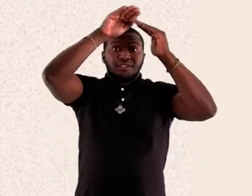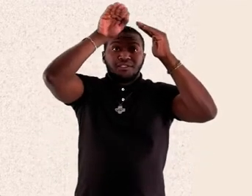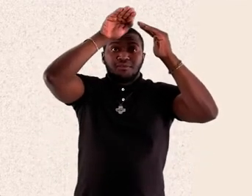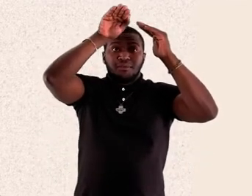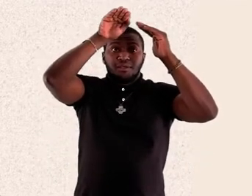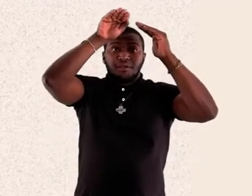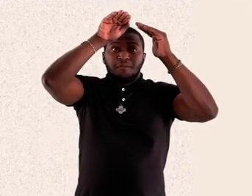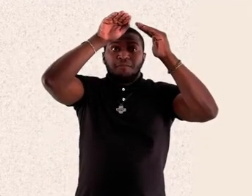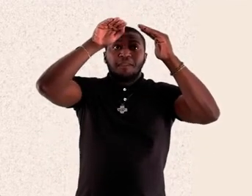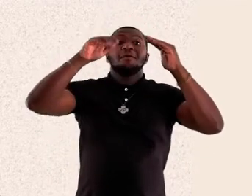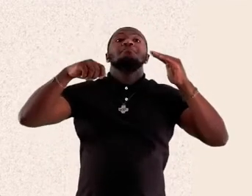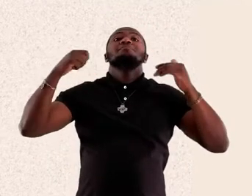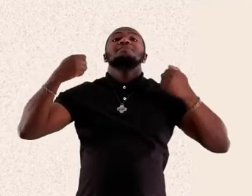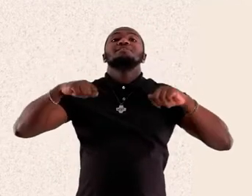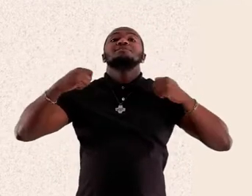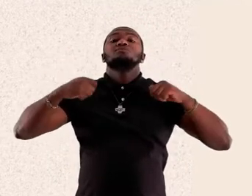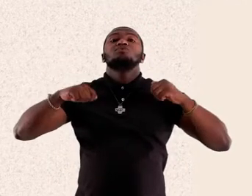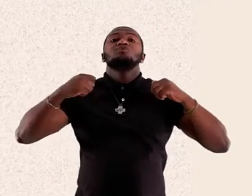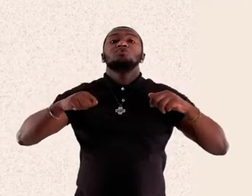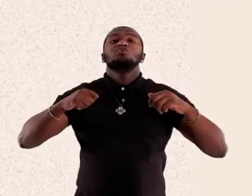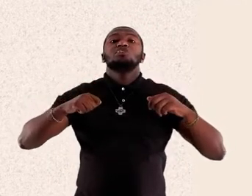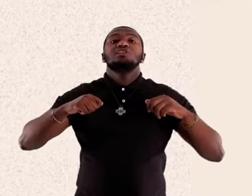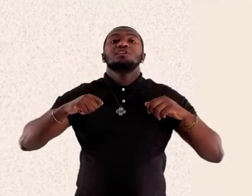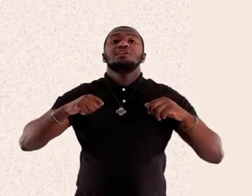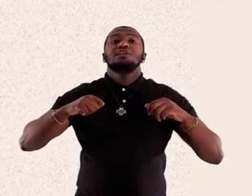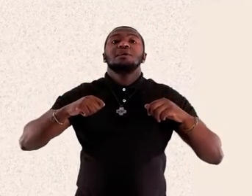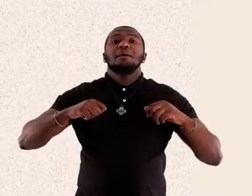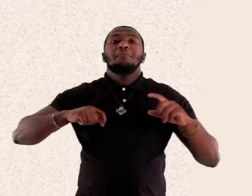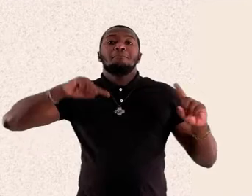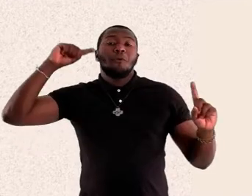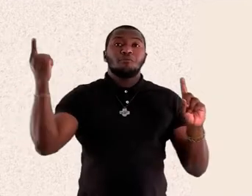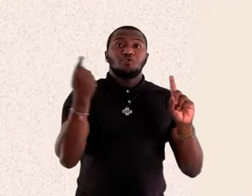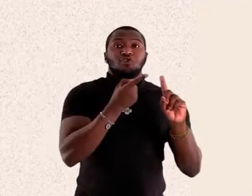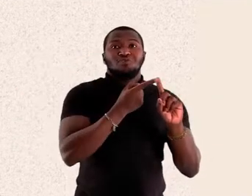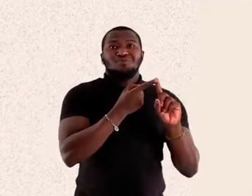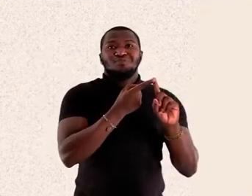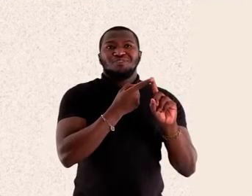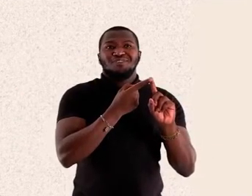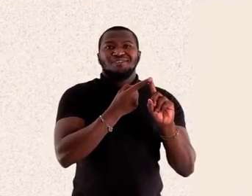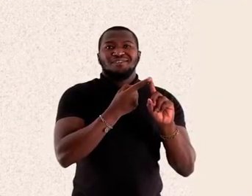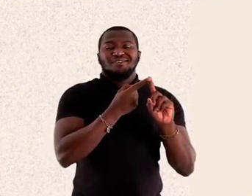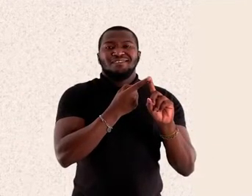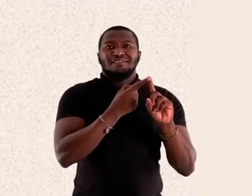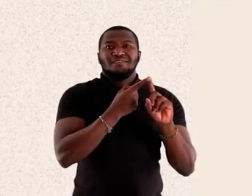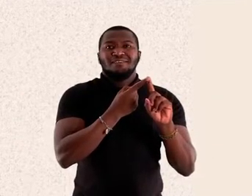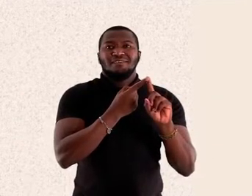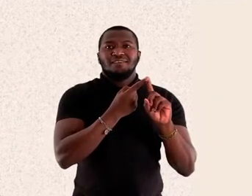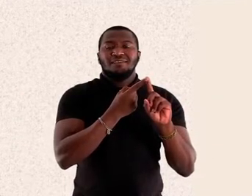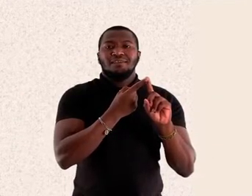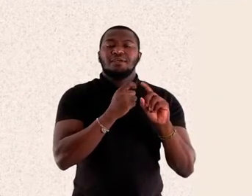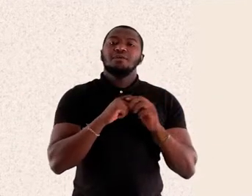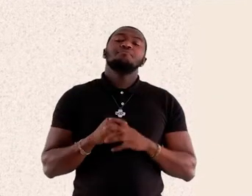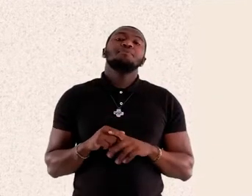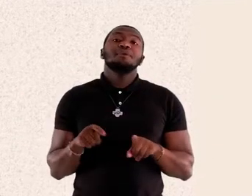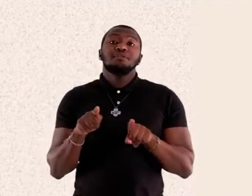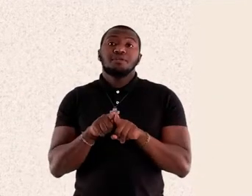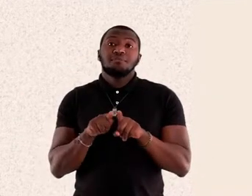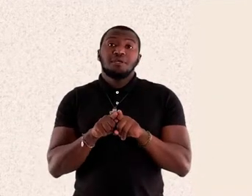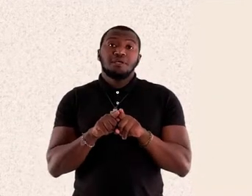de propósito de auto-realização e nos nas duas a